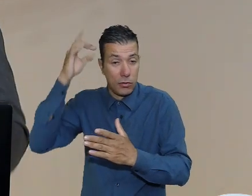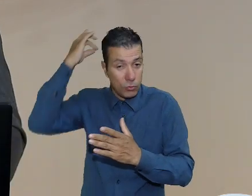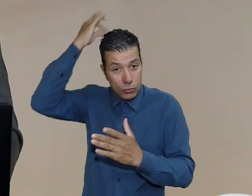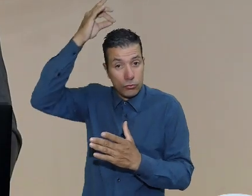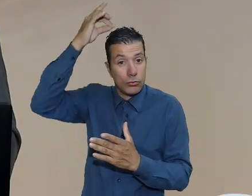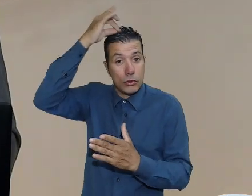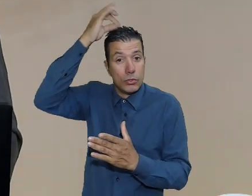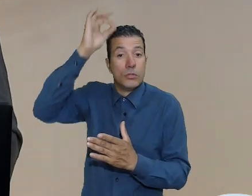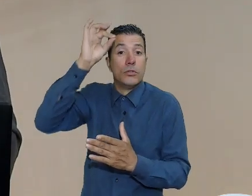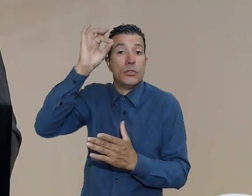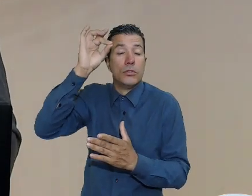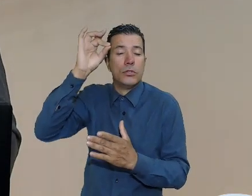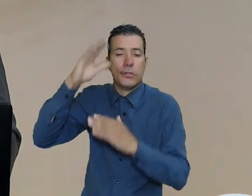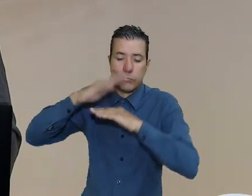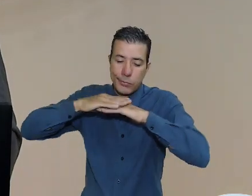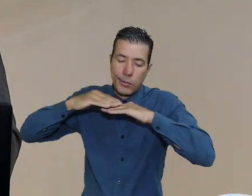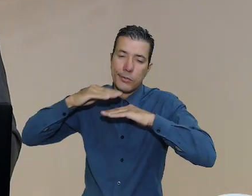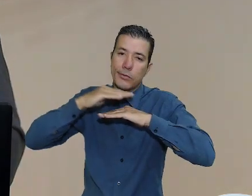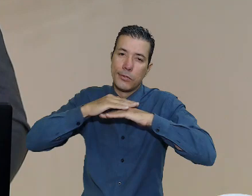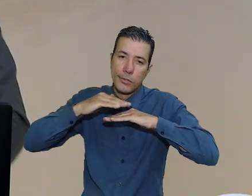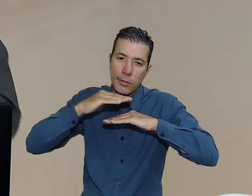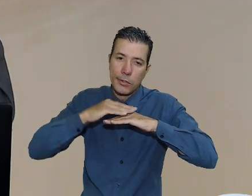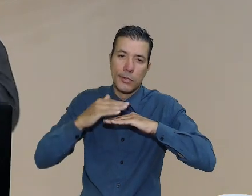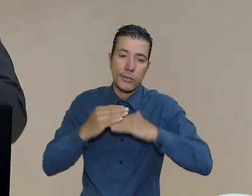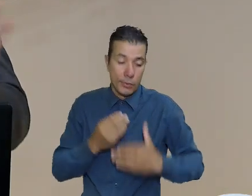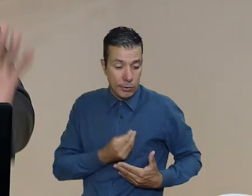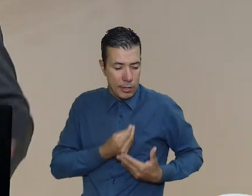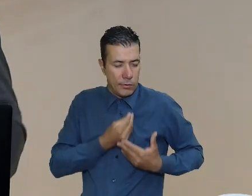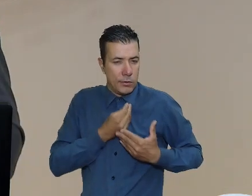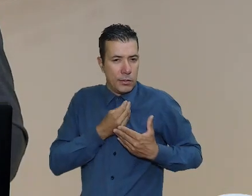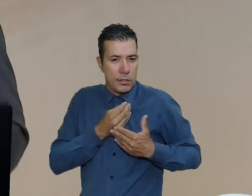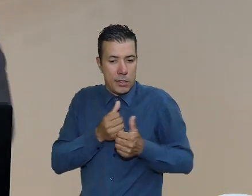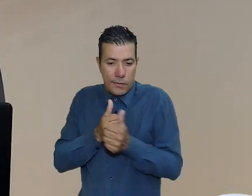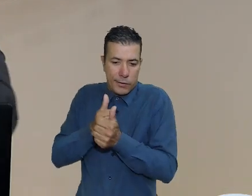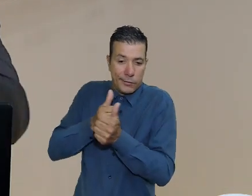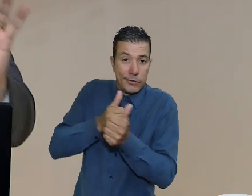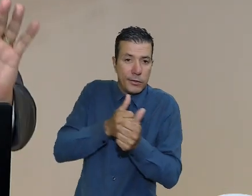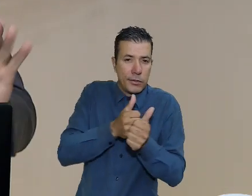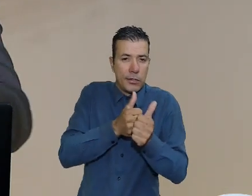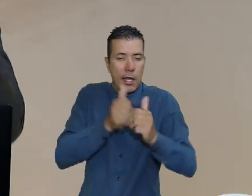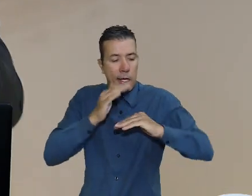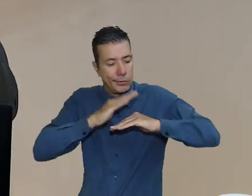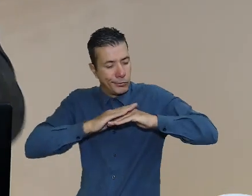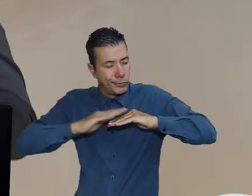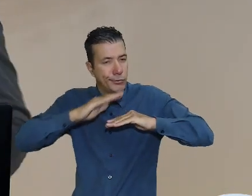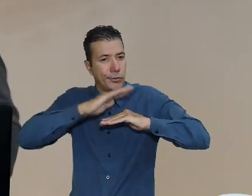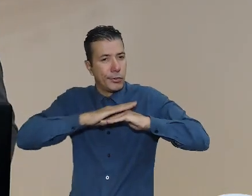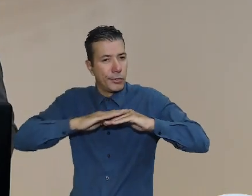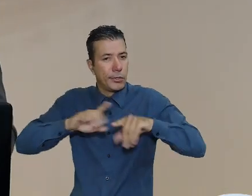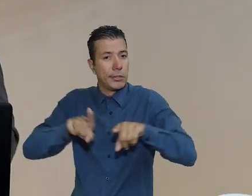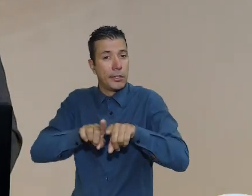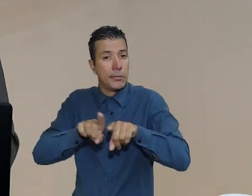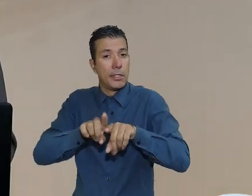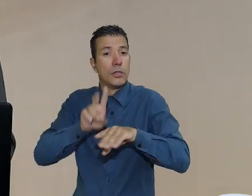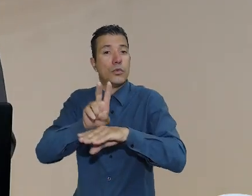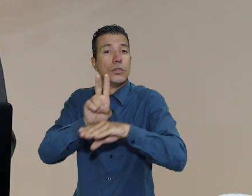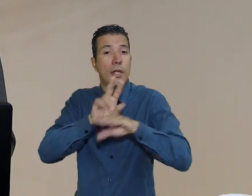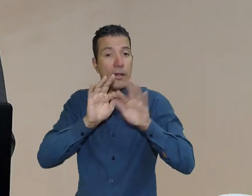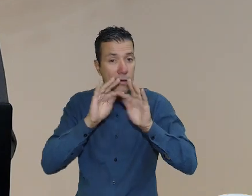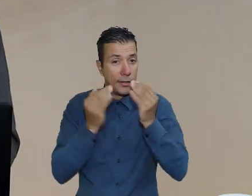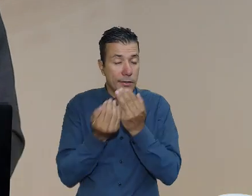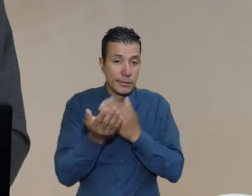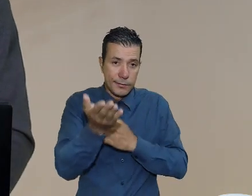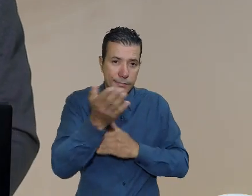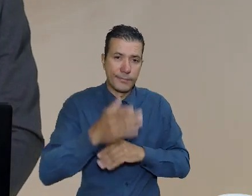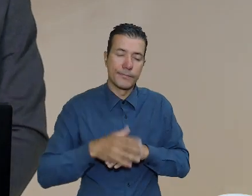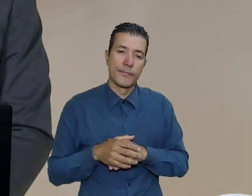Espírito Santo, que é o Consolador. E Ele vai nos guiar, Ele vai nos consolar e vai cuidar também da sua família.